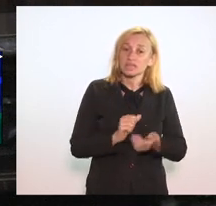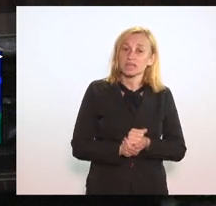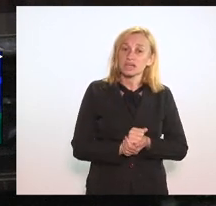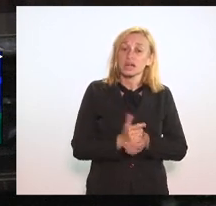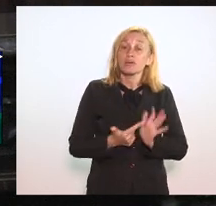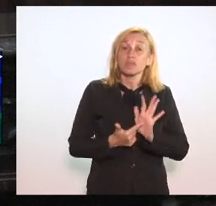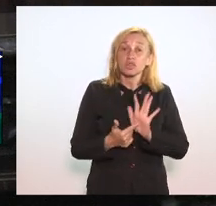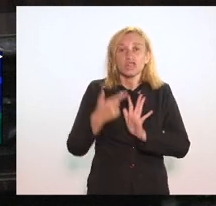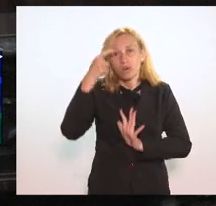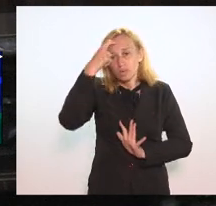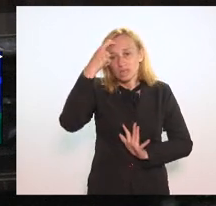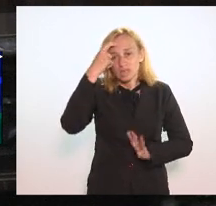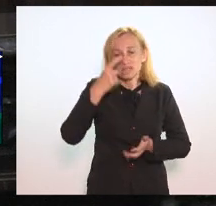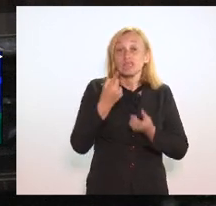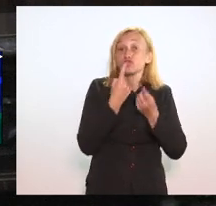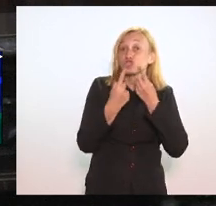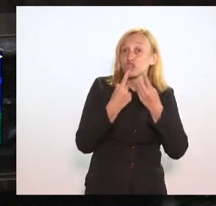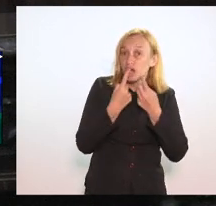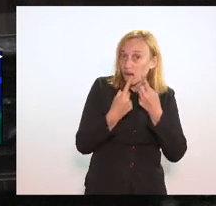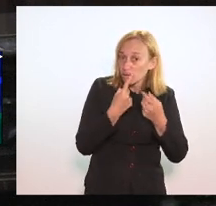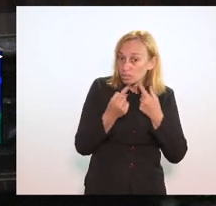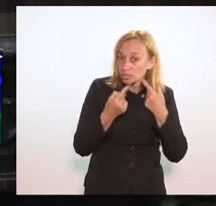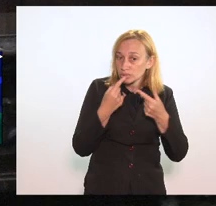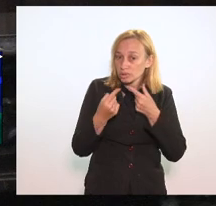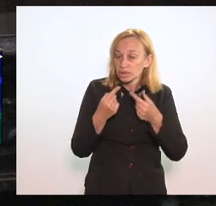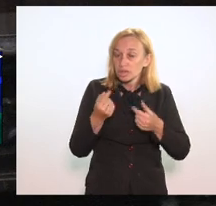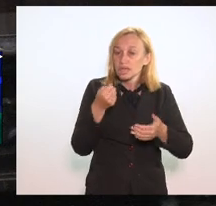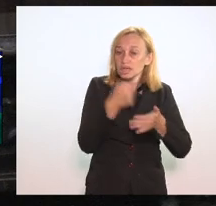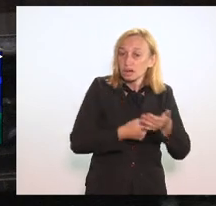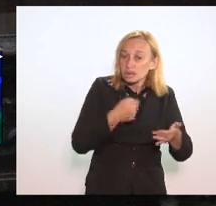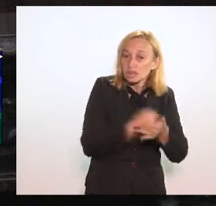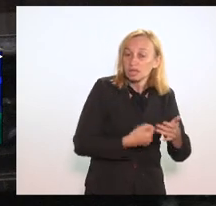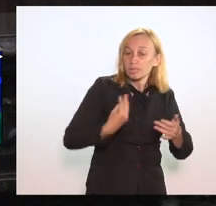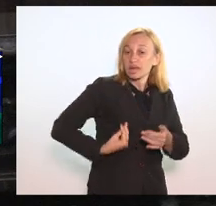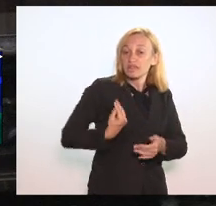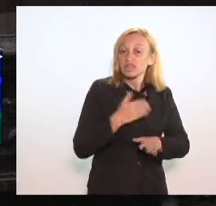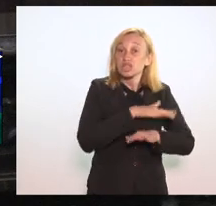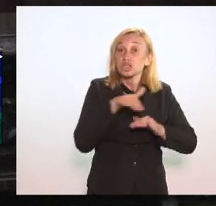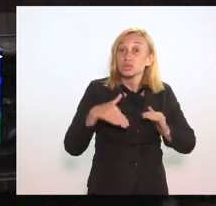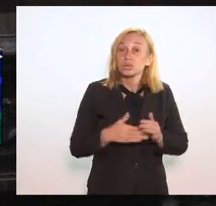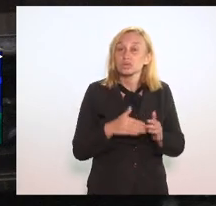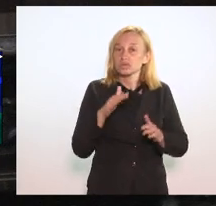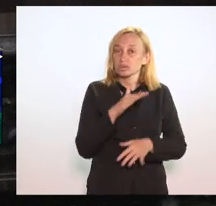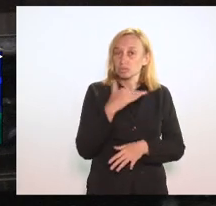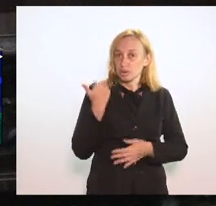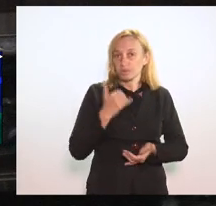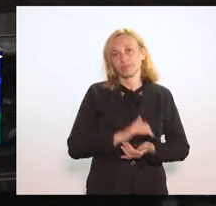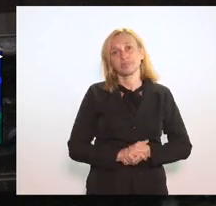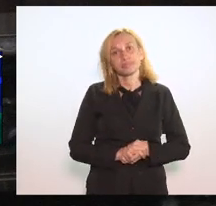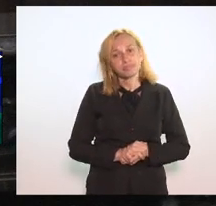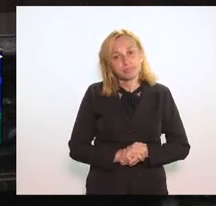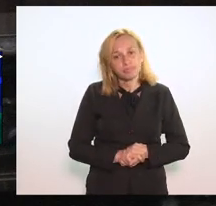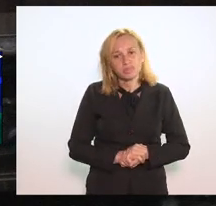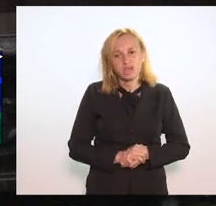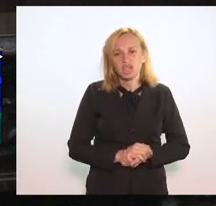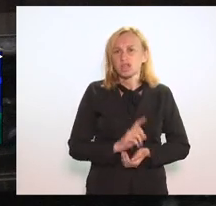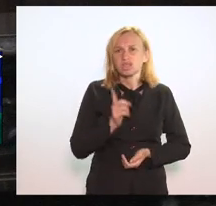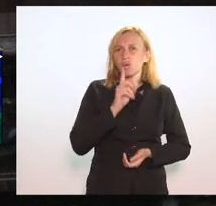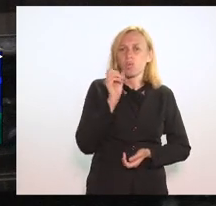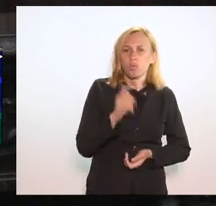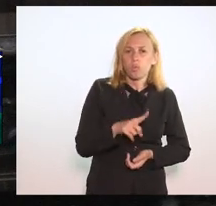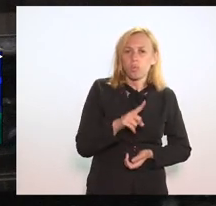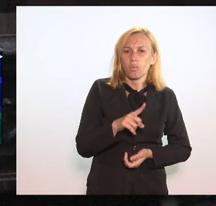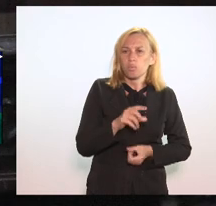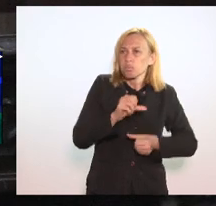o Consenso o diálogo EA luta pela vida dos que estão gosto daqueles que estão morrendo E isso não é não